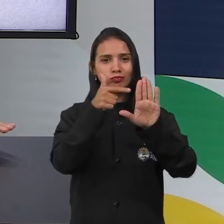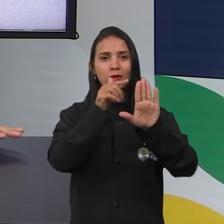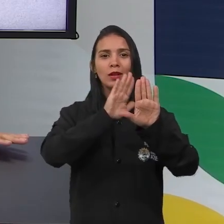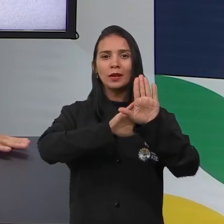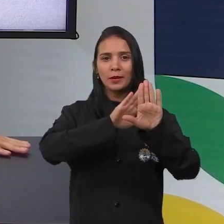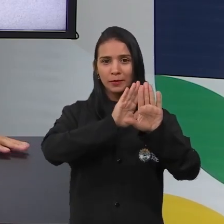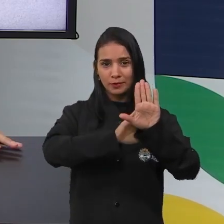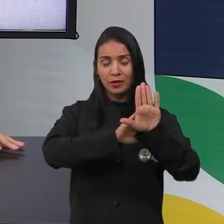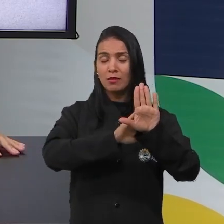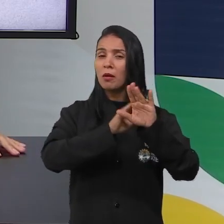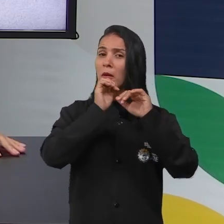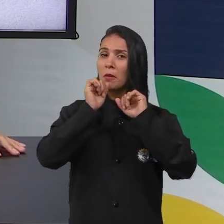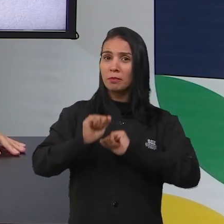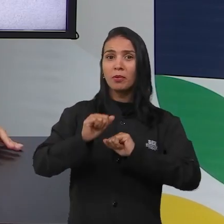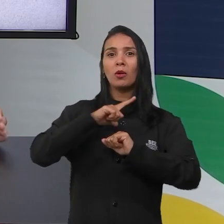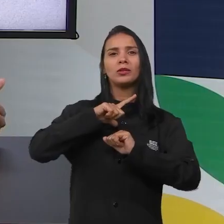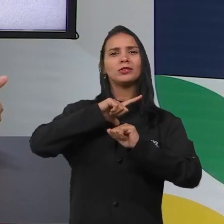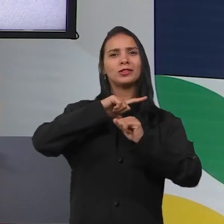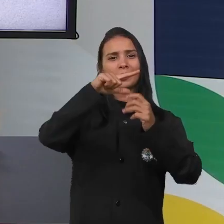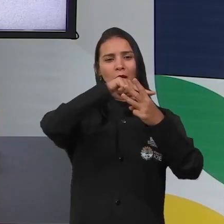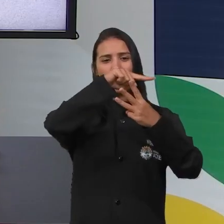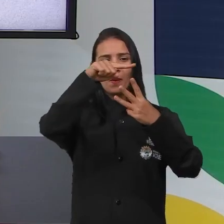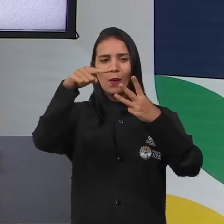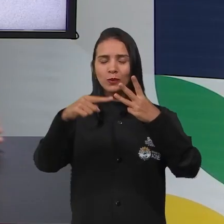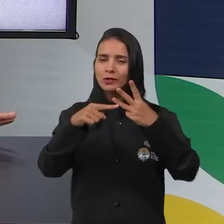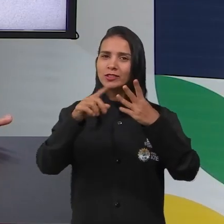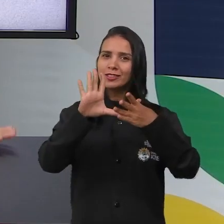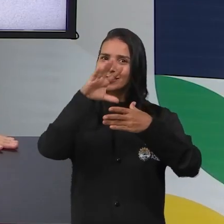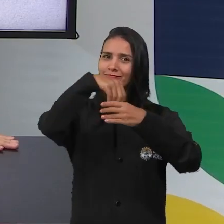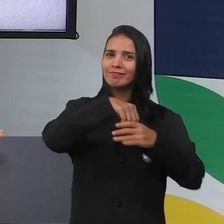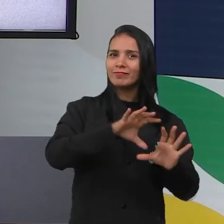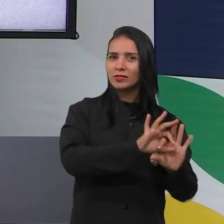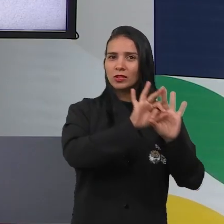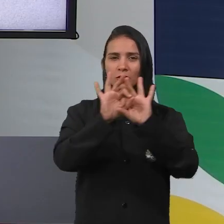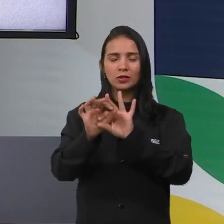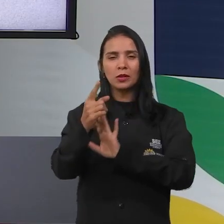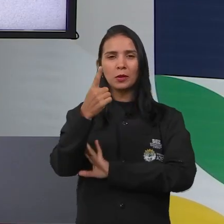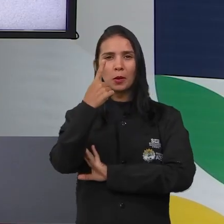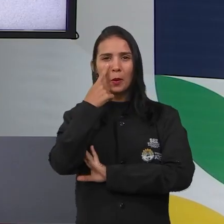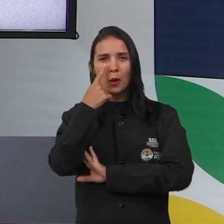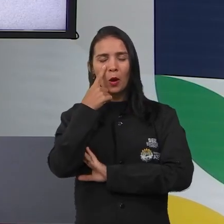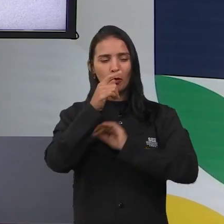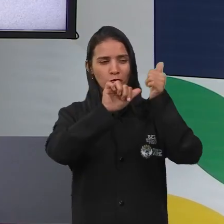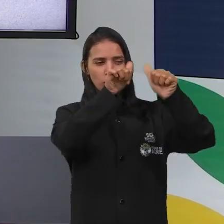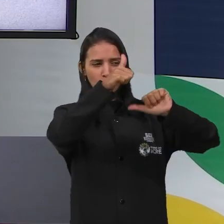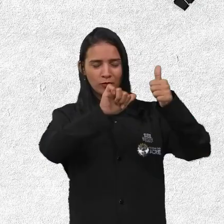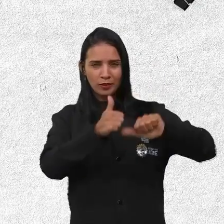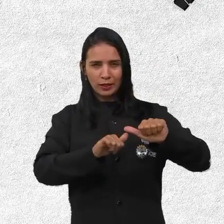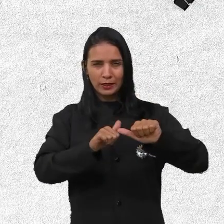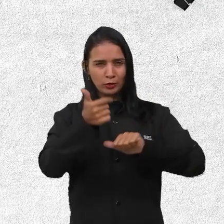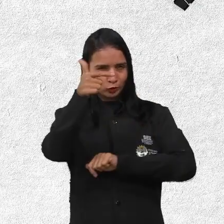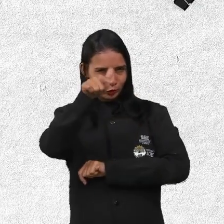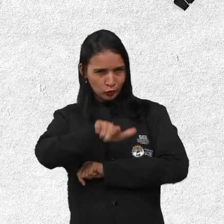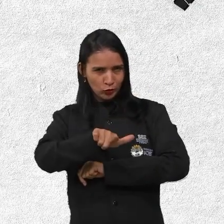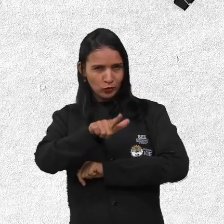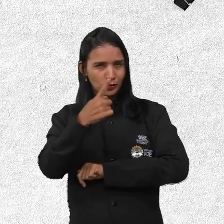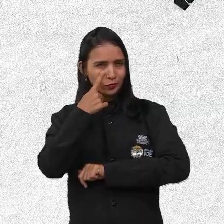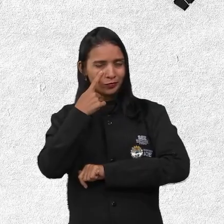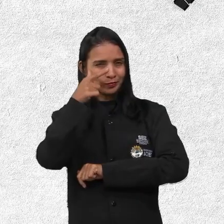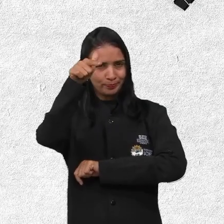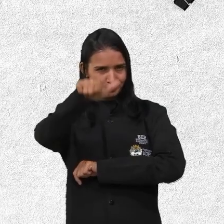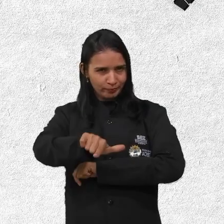considerado ironia. Por quê? A professora, olha só como ela responde. Vamos lá voltar ao que ela